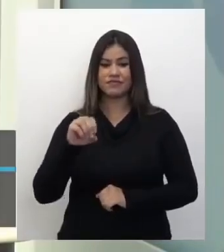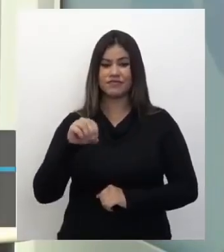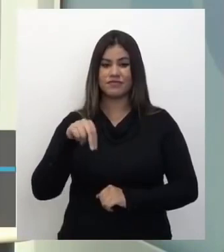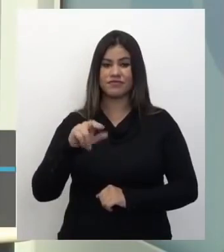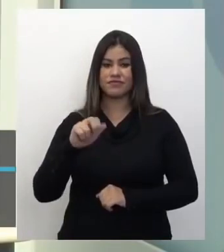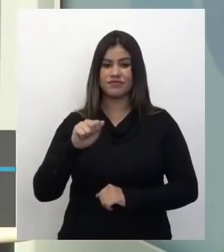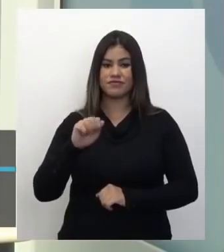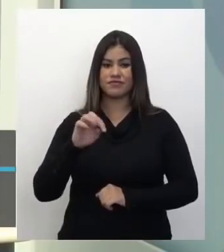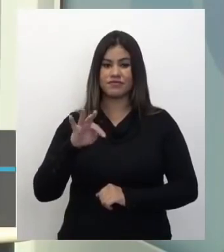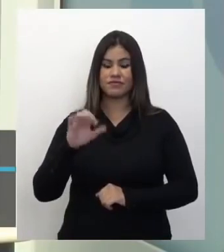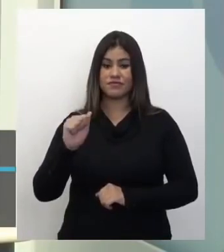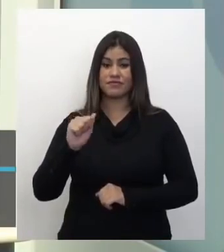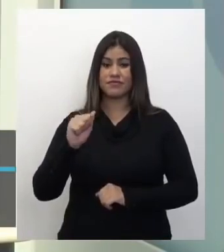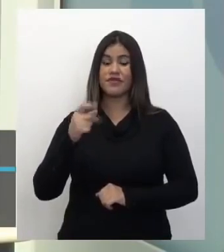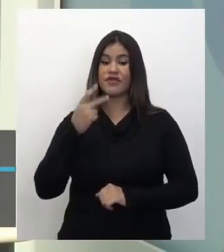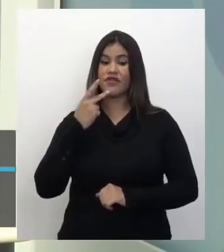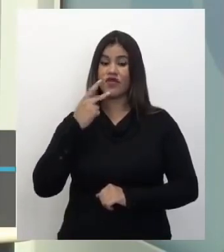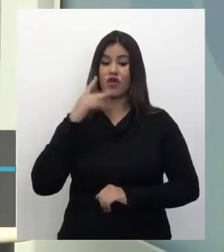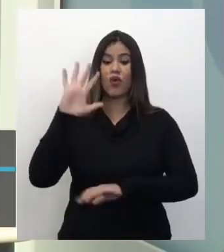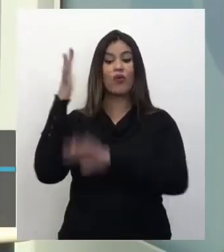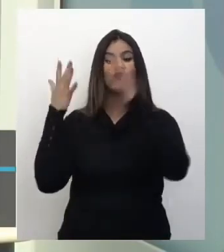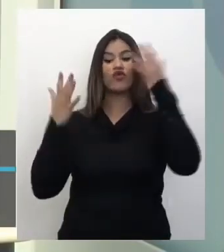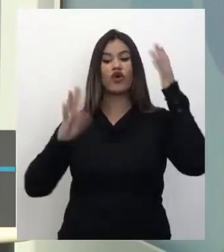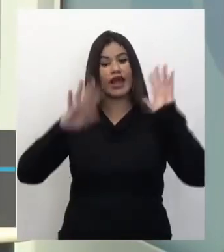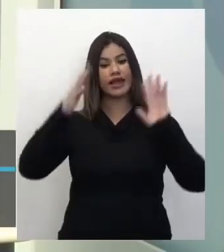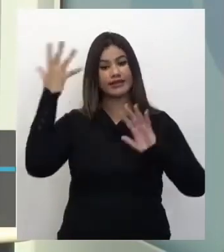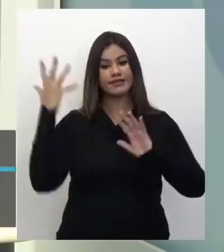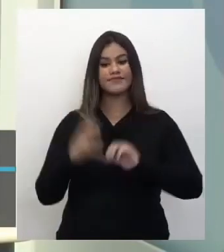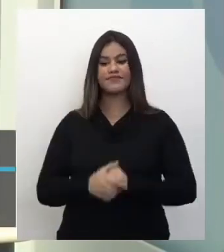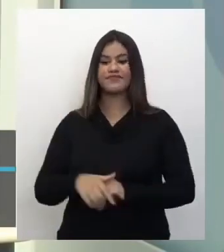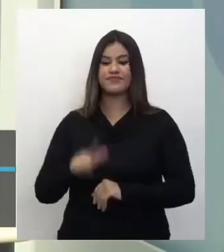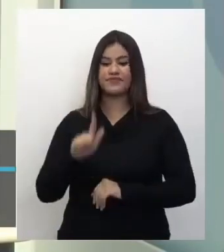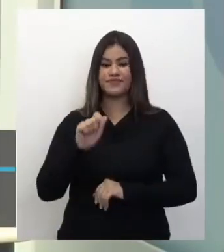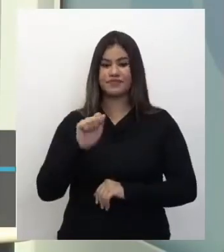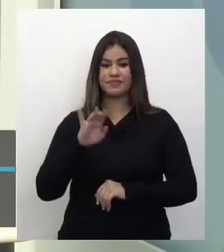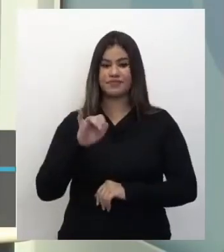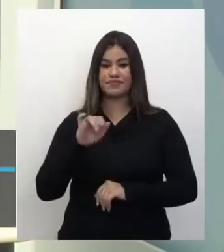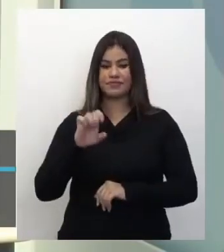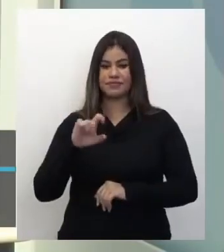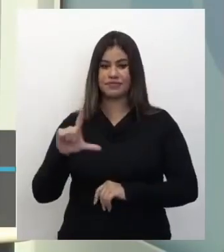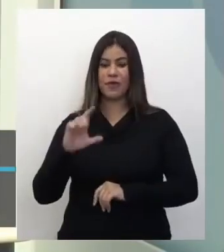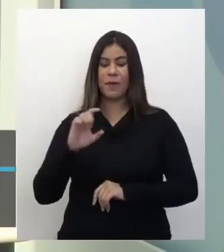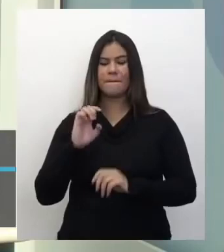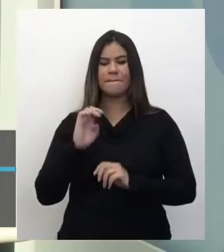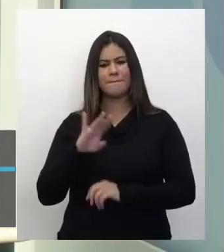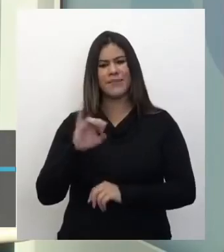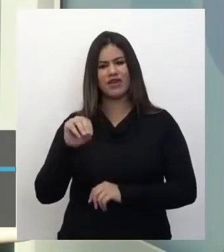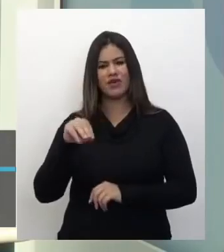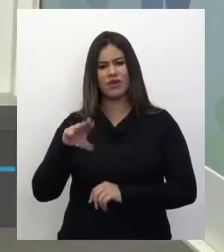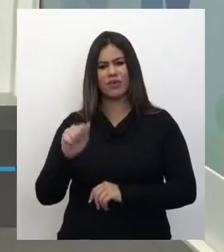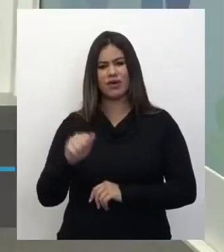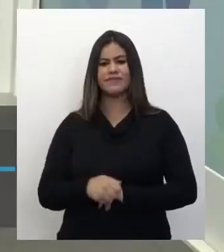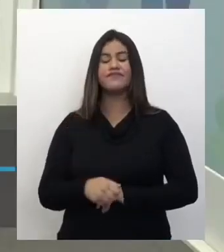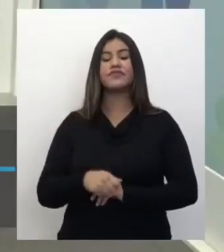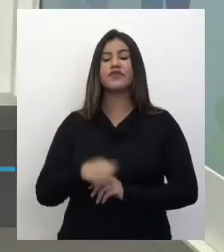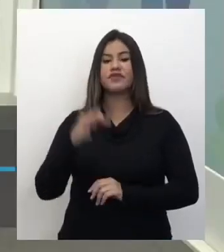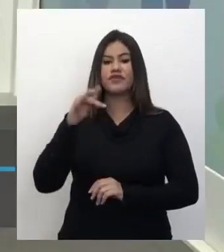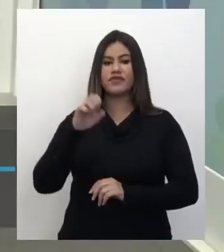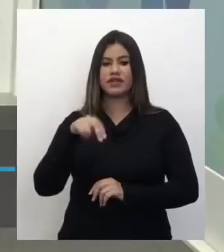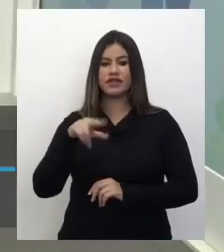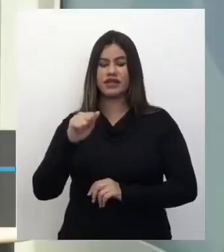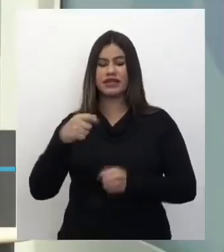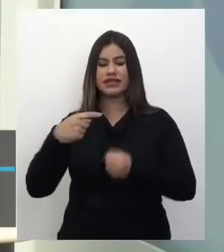que ele vê uma floresta. O Gabriel, um bioma. A Fernanda, uma cidade pequena.